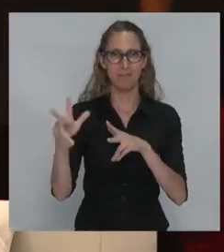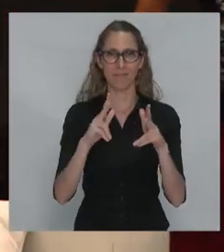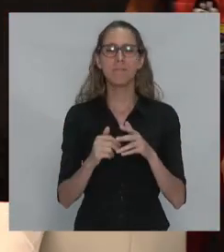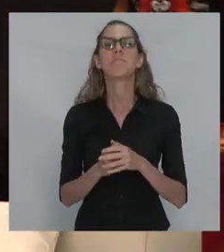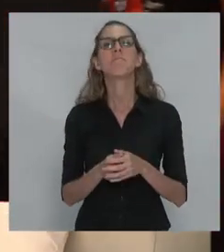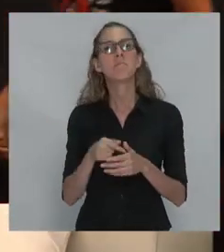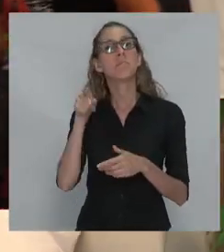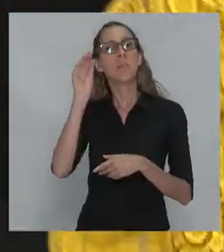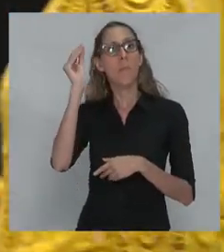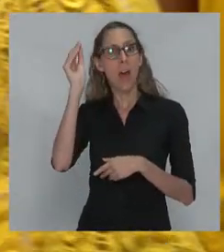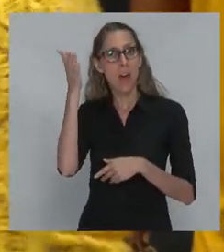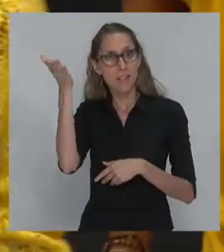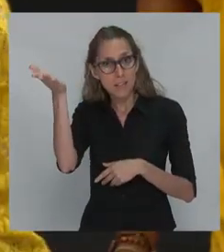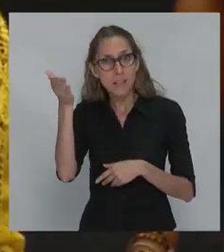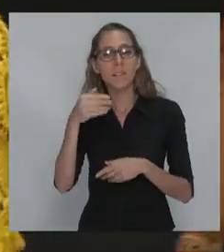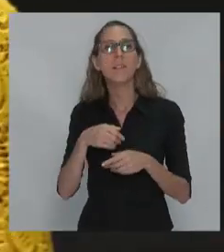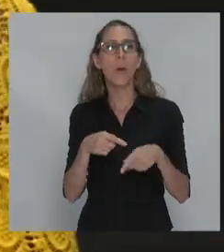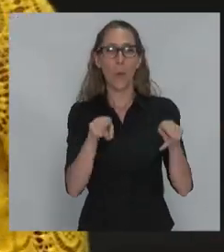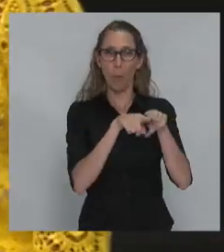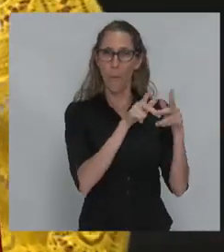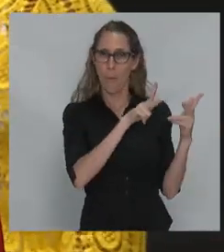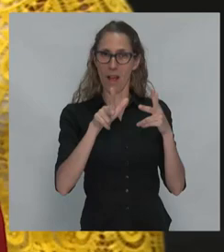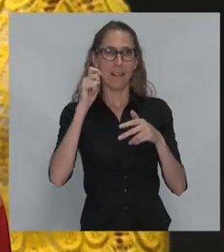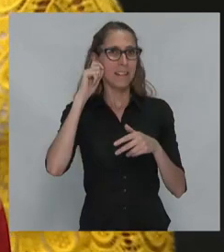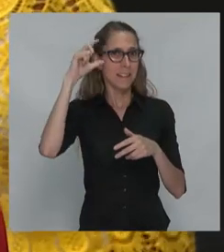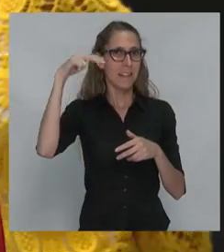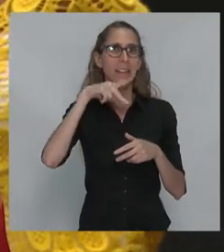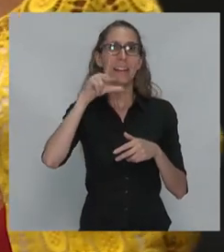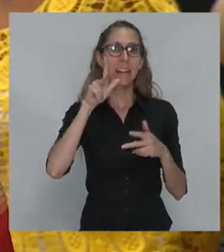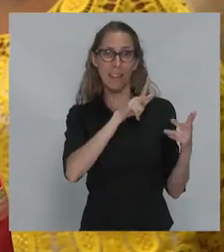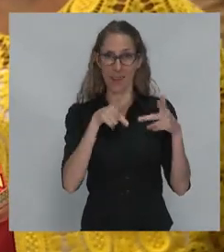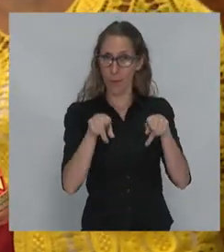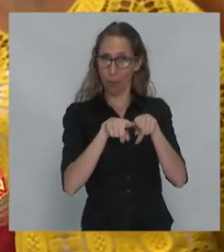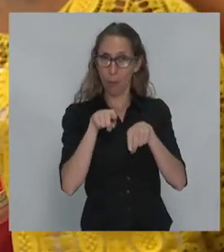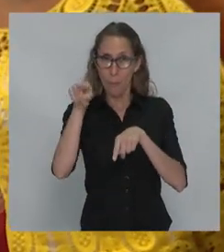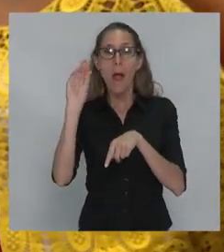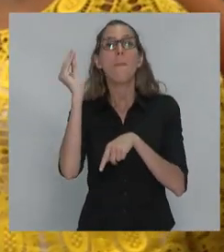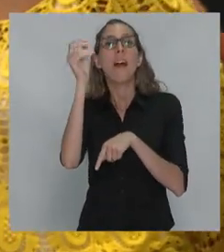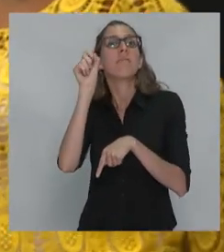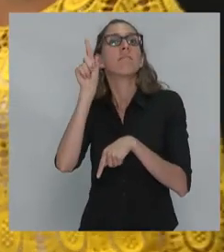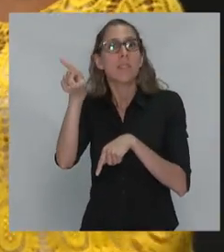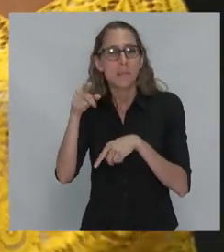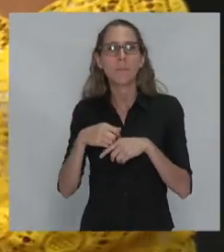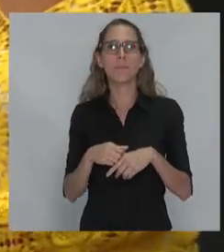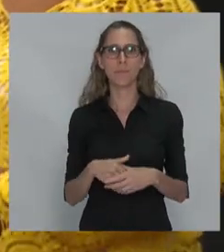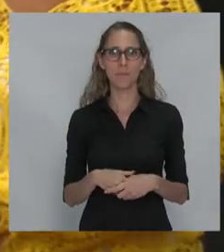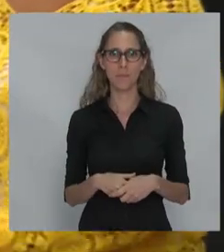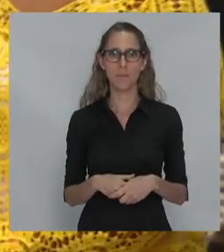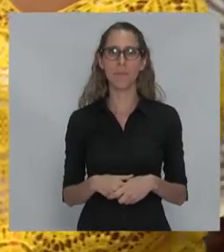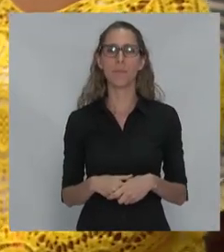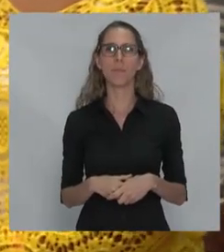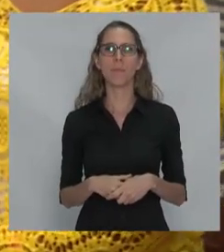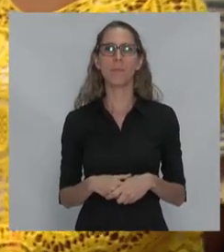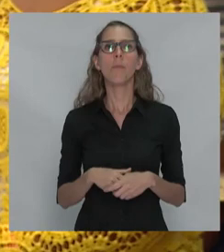No Brasil, como Pablo Gentili acabou de dizer, comemora-se hoje o Dia Nacional